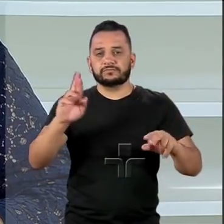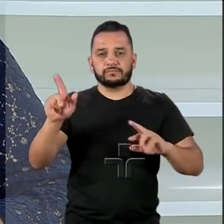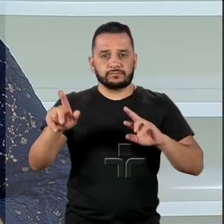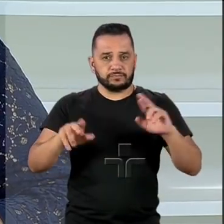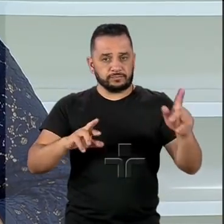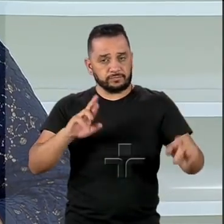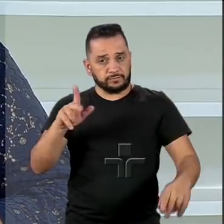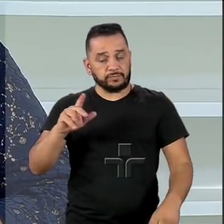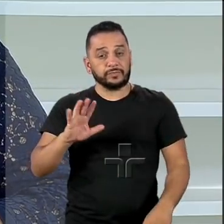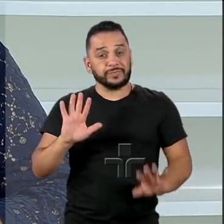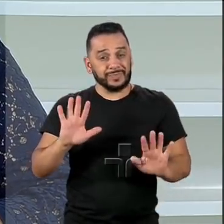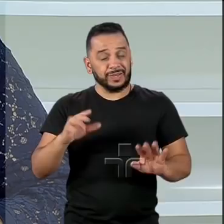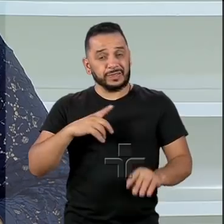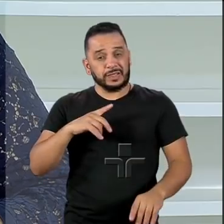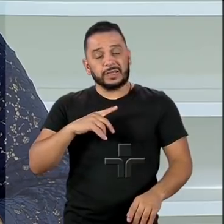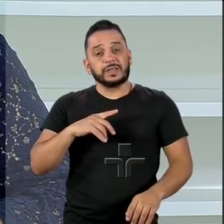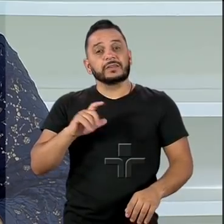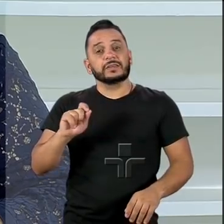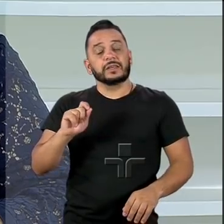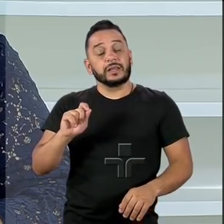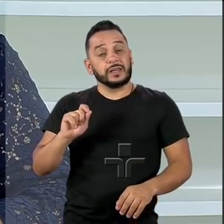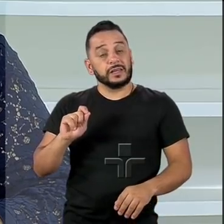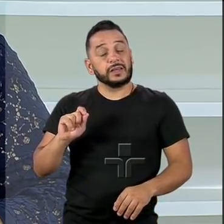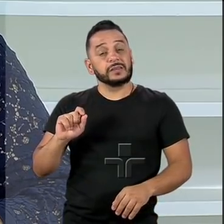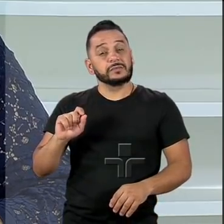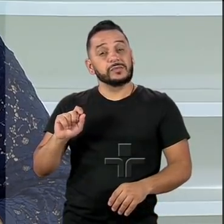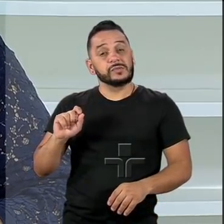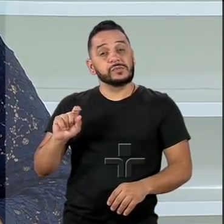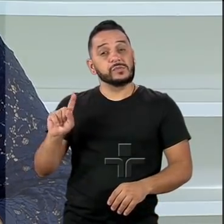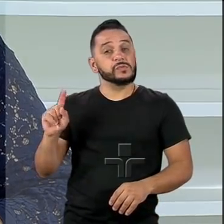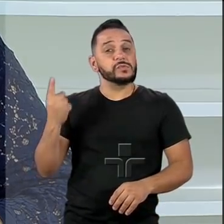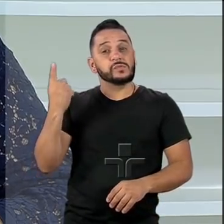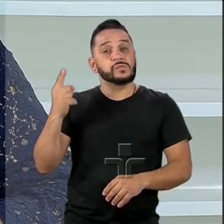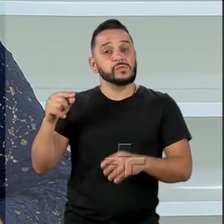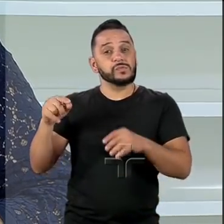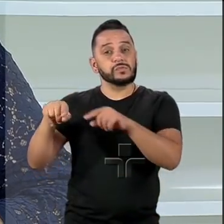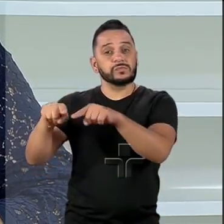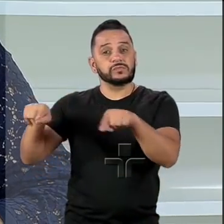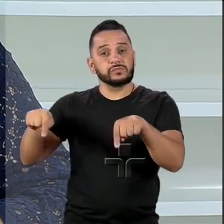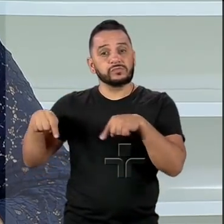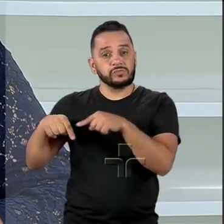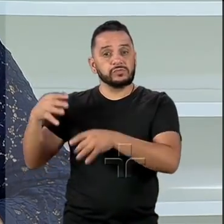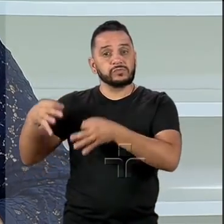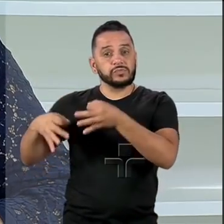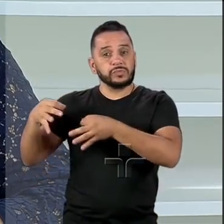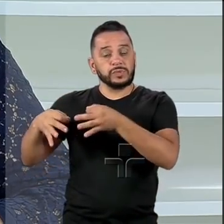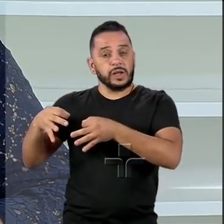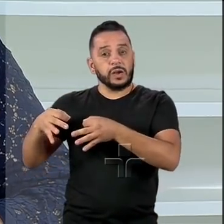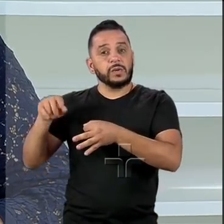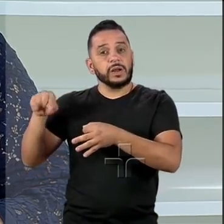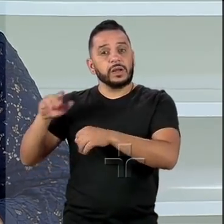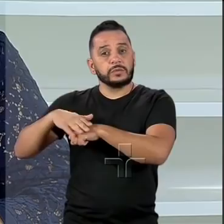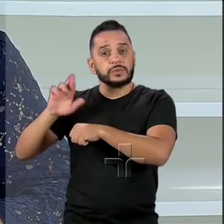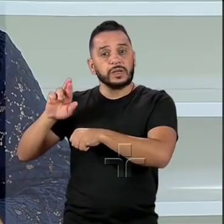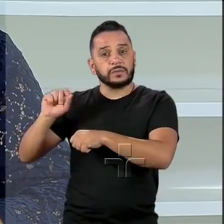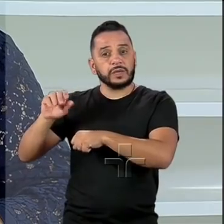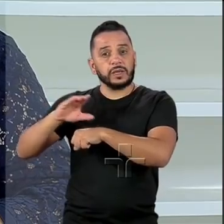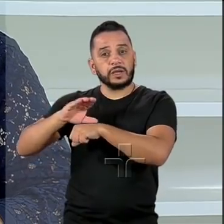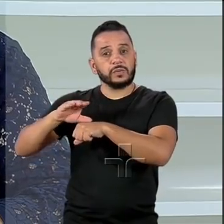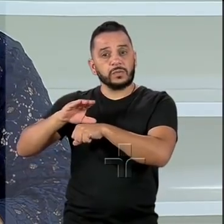um tribunal que tem a função de interpretar a Constituição,